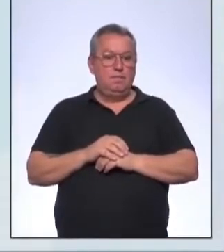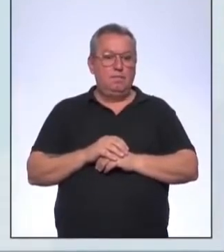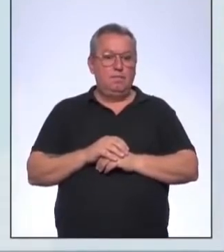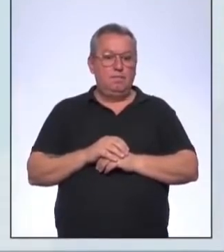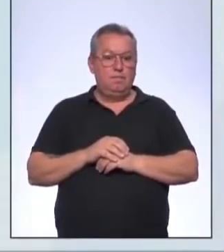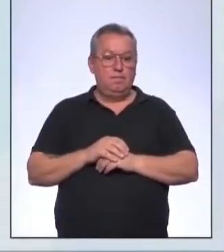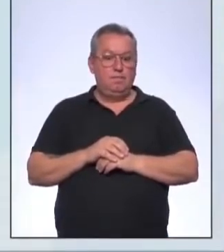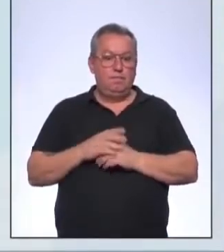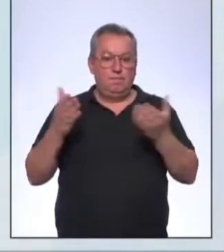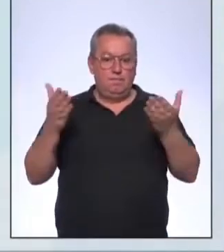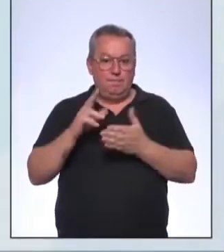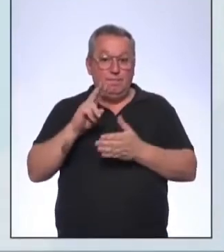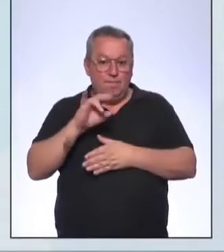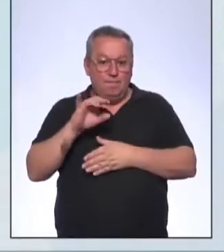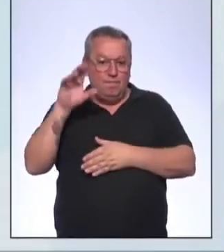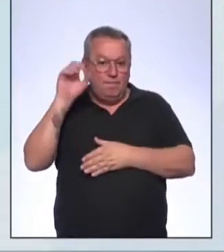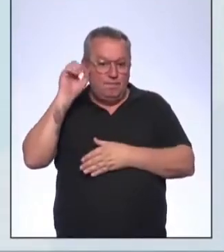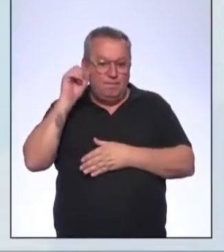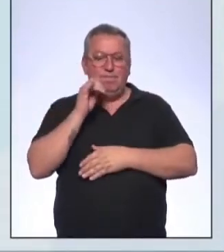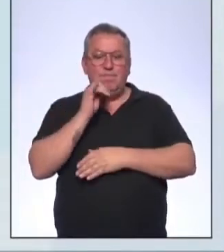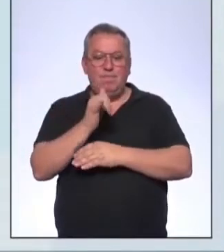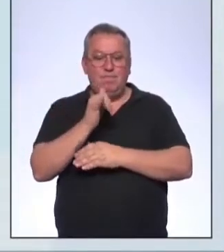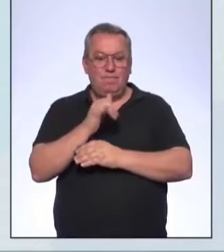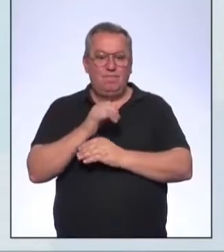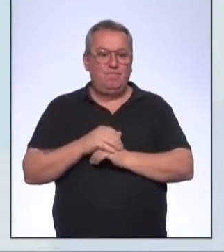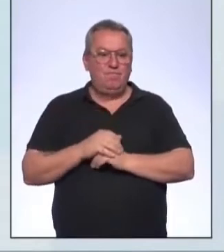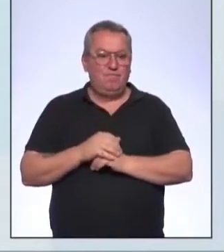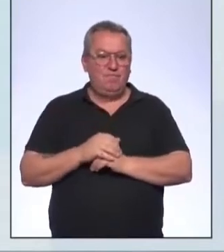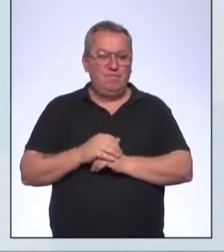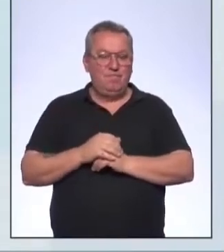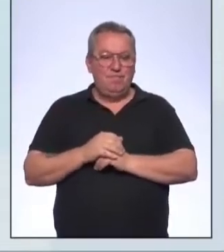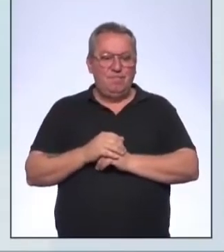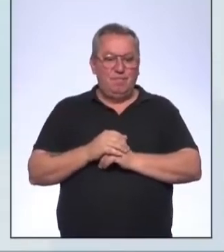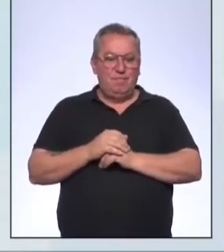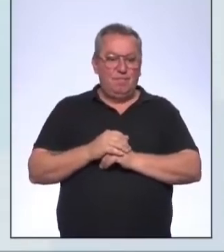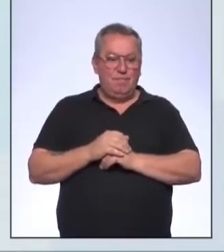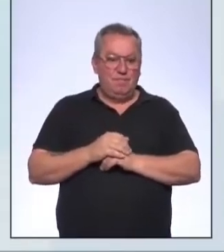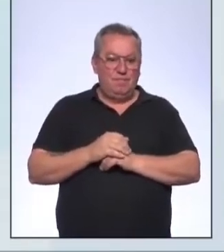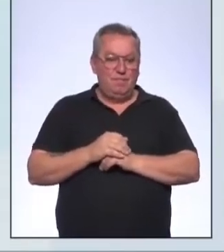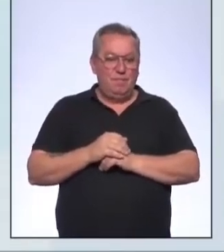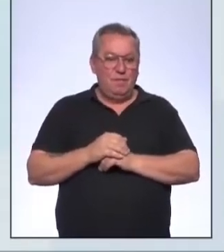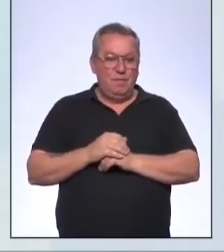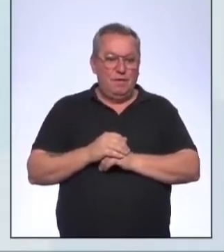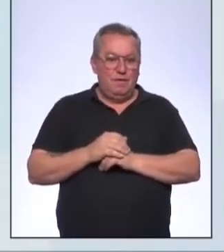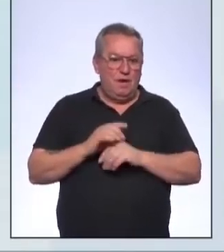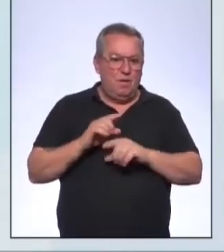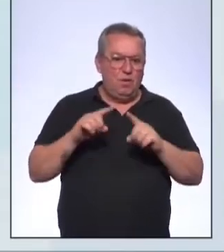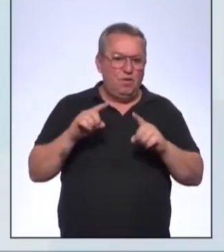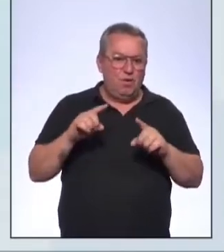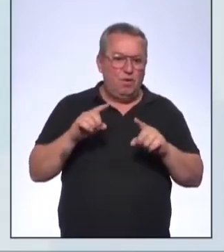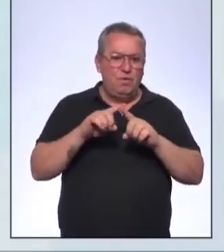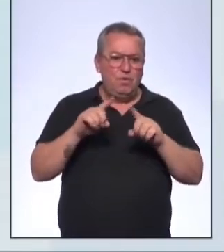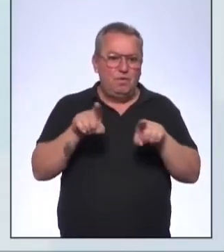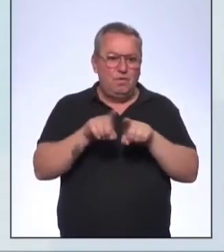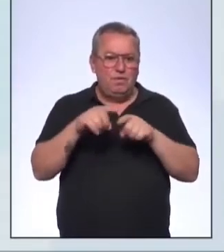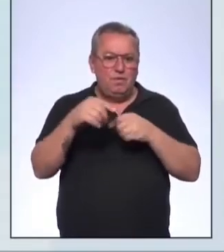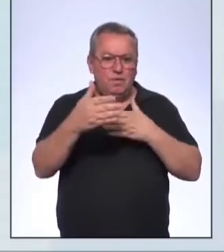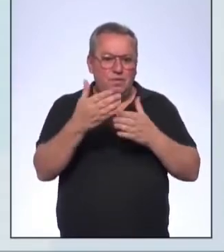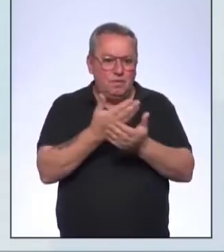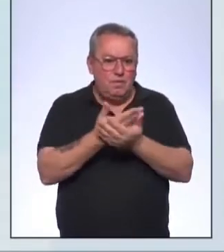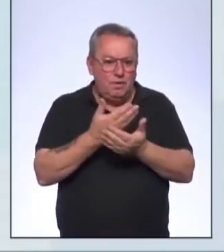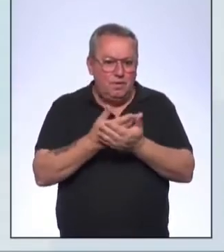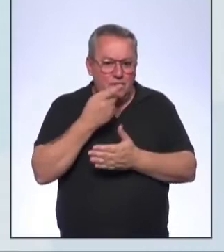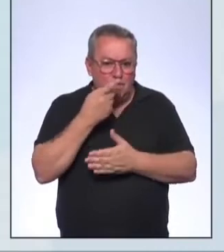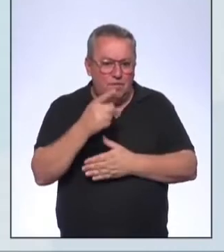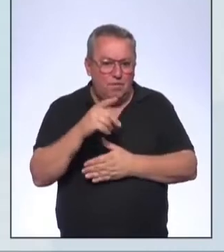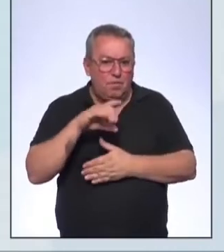você vai ouvir um conto Mariana entrou na sala de aula desesperada e